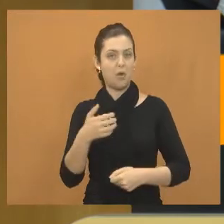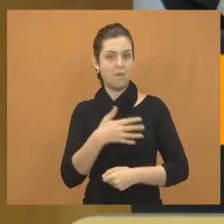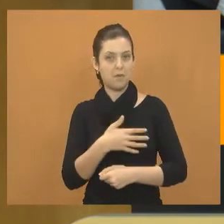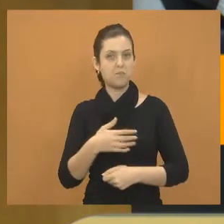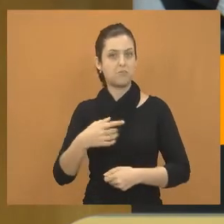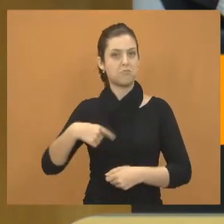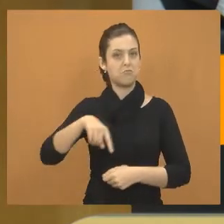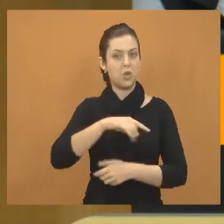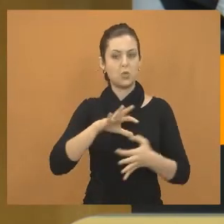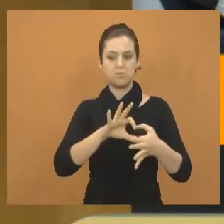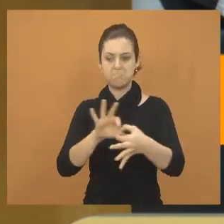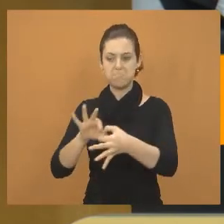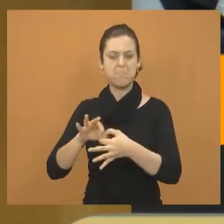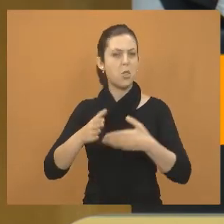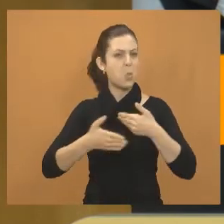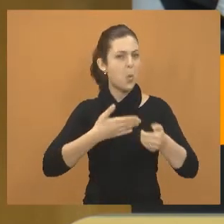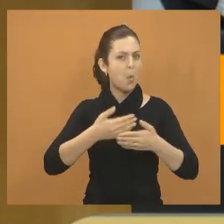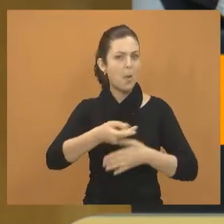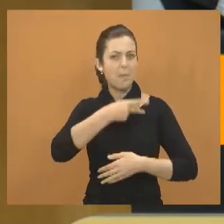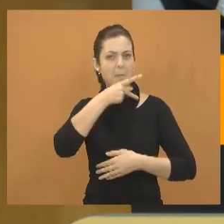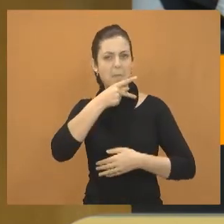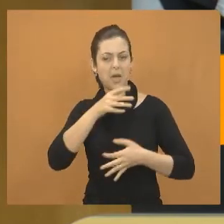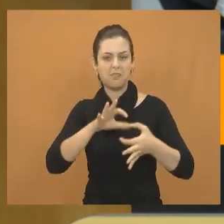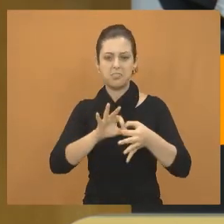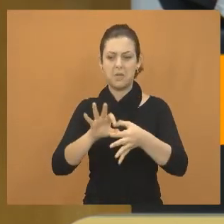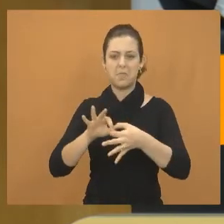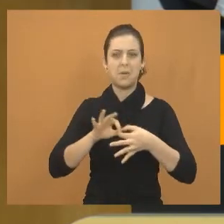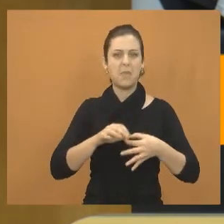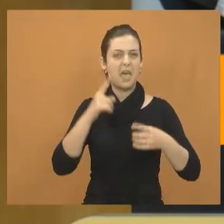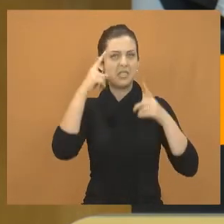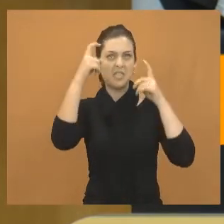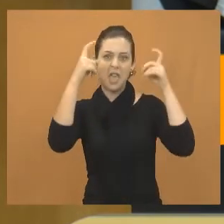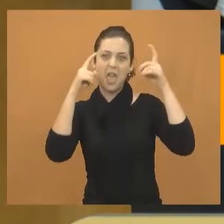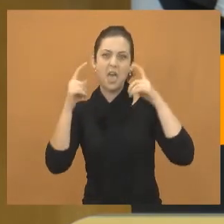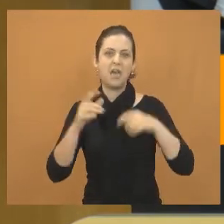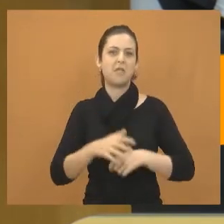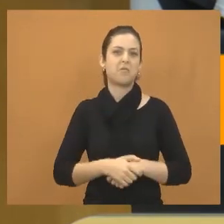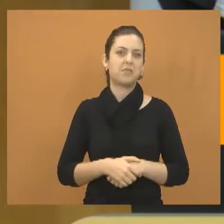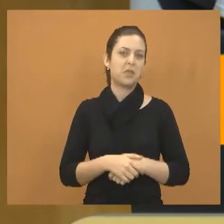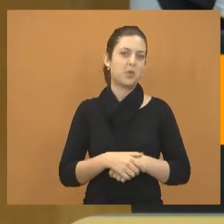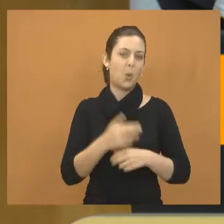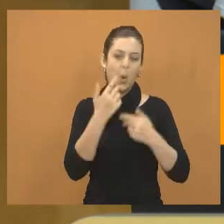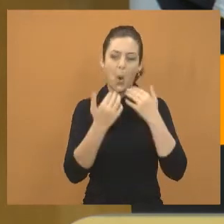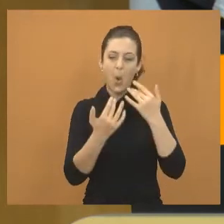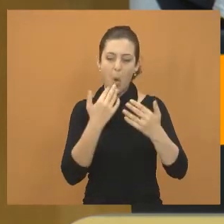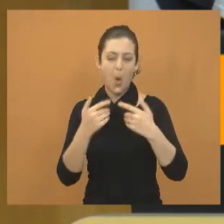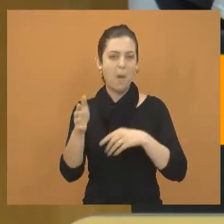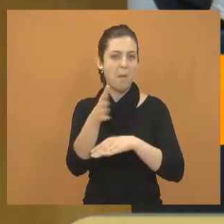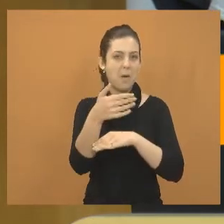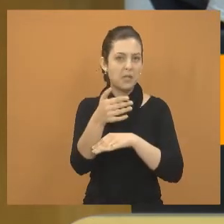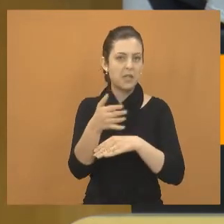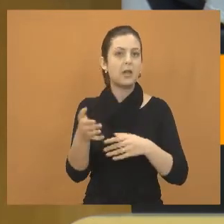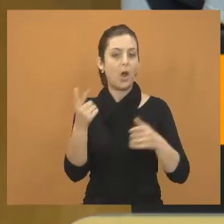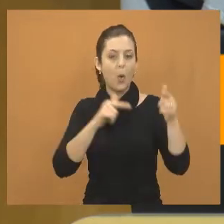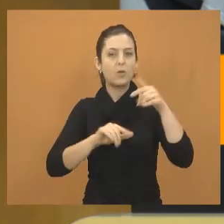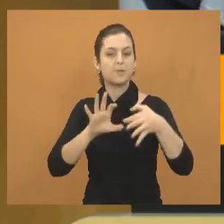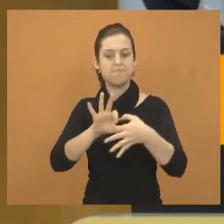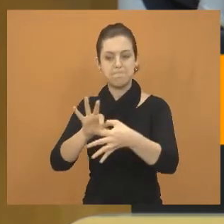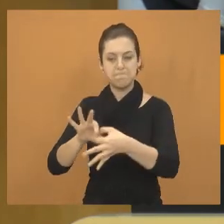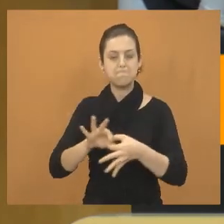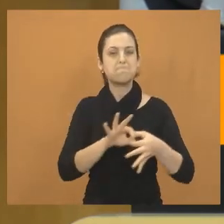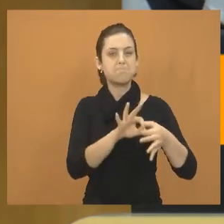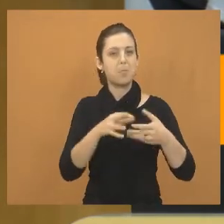acho que se a gente juntos, independente de ideais políticos, de cores partidárias, a gente vai conseguir, com